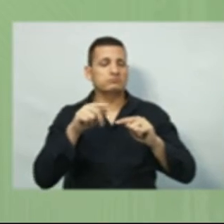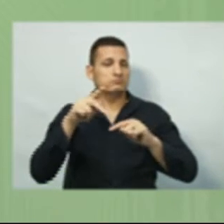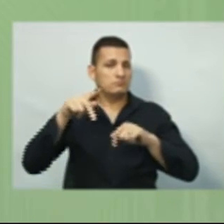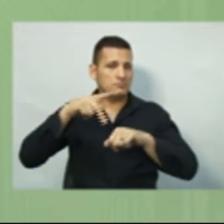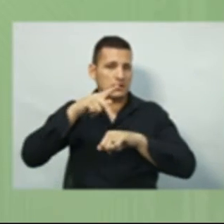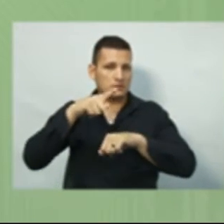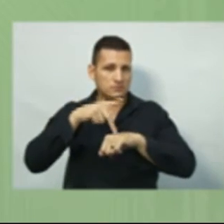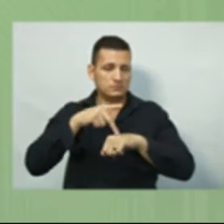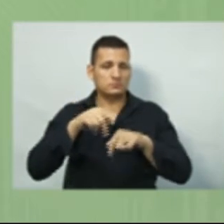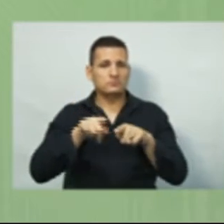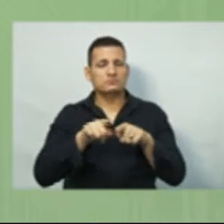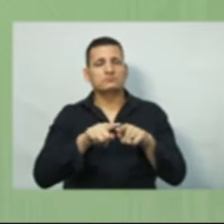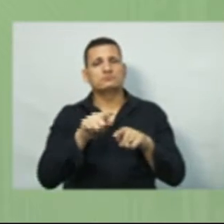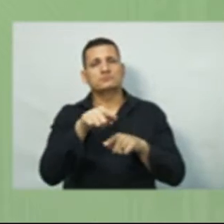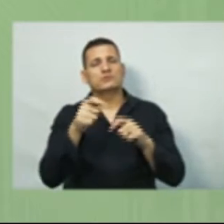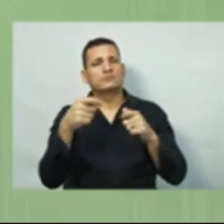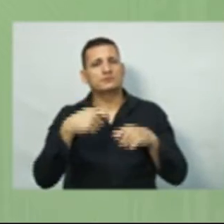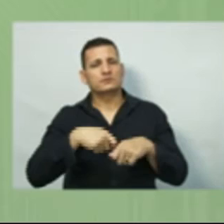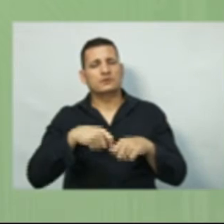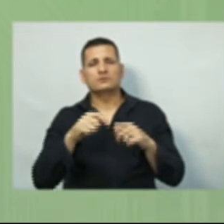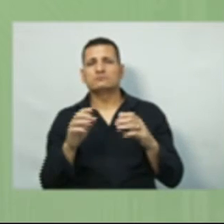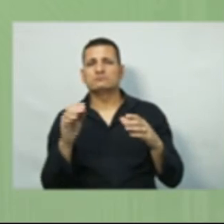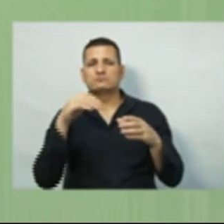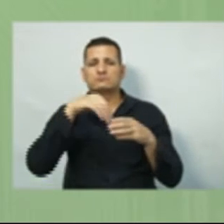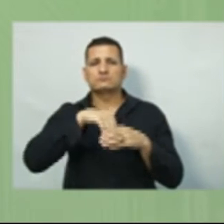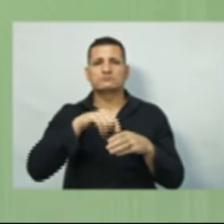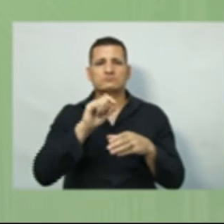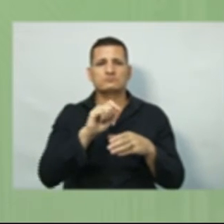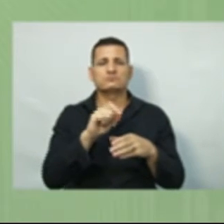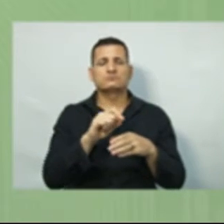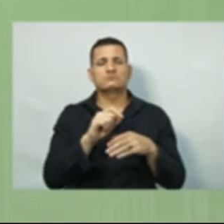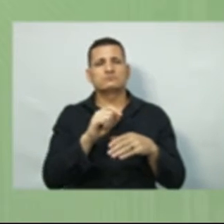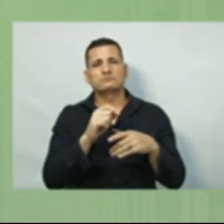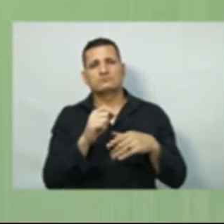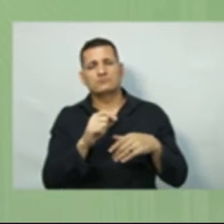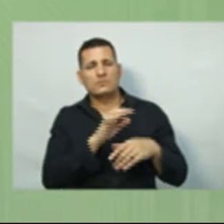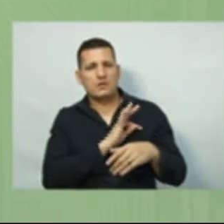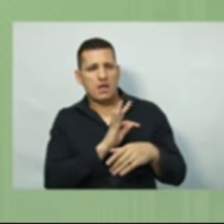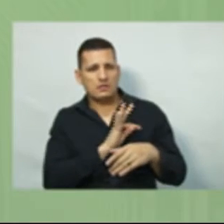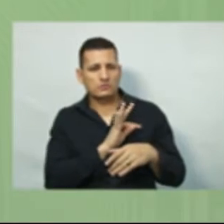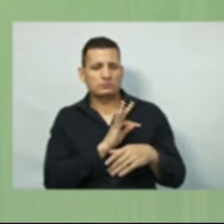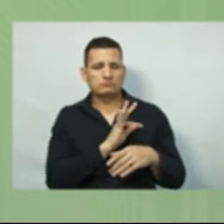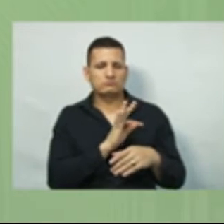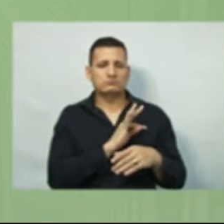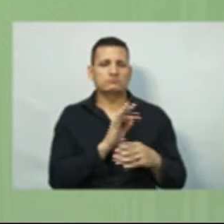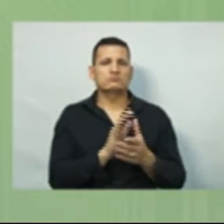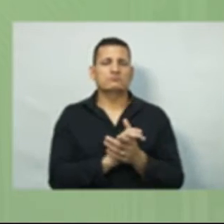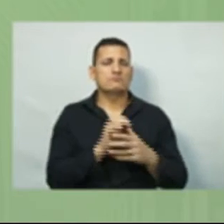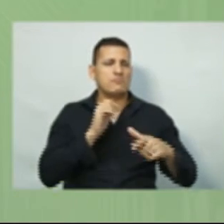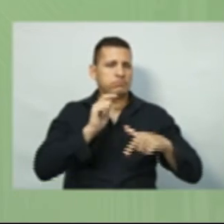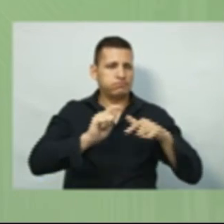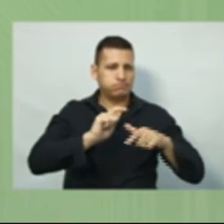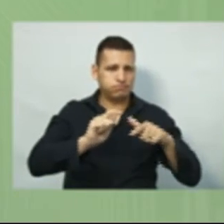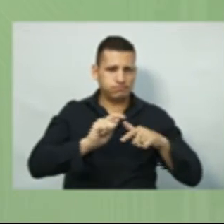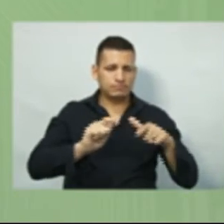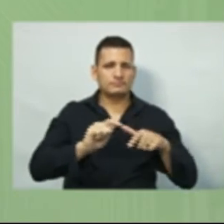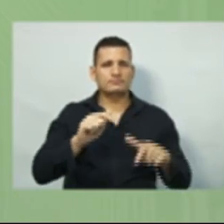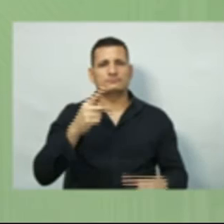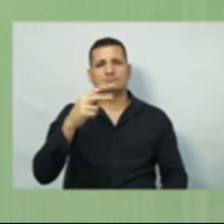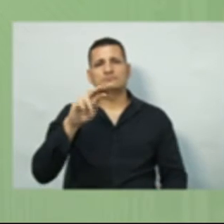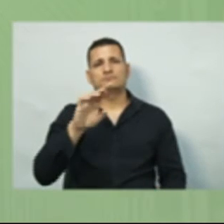de incorporação de progresso técnico à produção. Muita palavra difícil aqui, né, gente? Vamos discutir um pouquinho o que significa